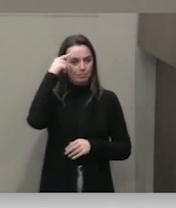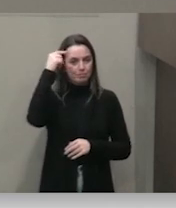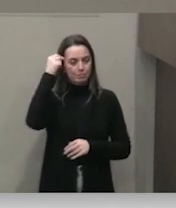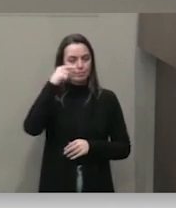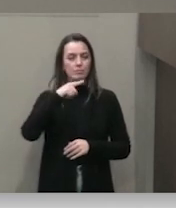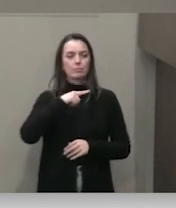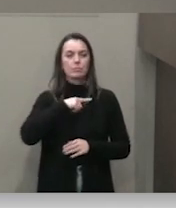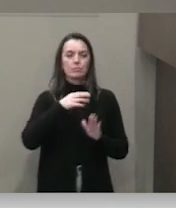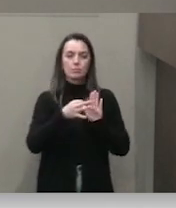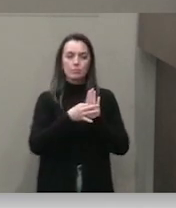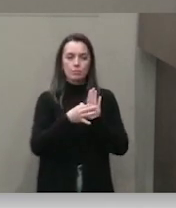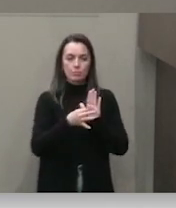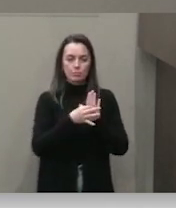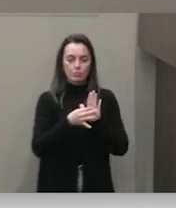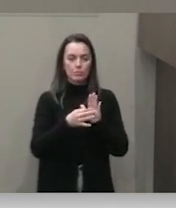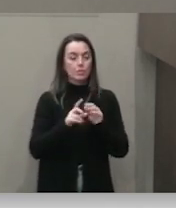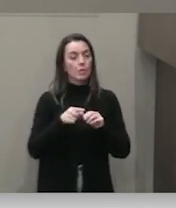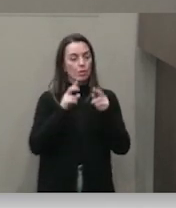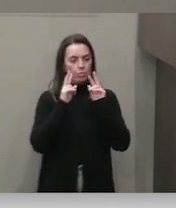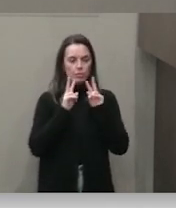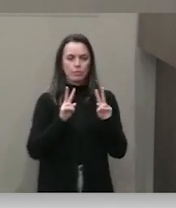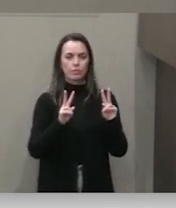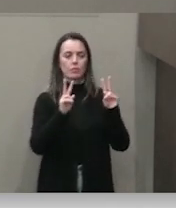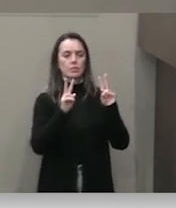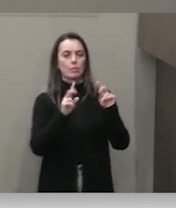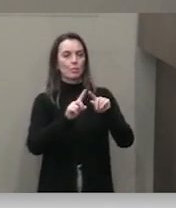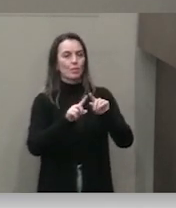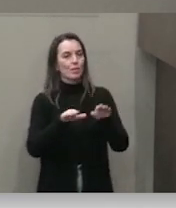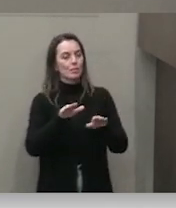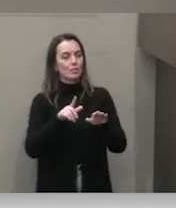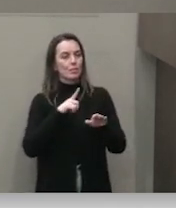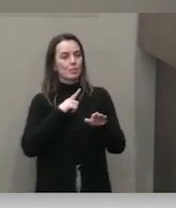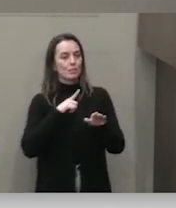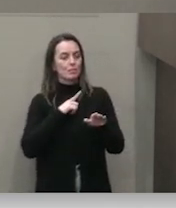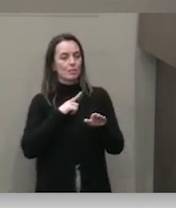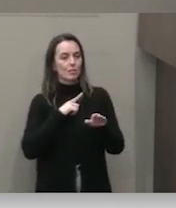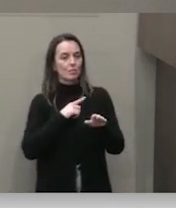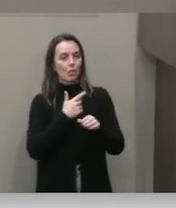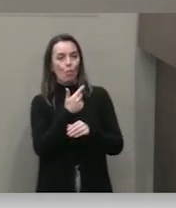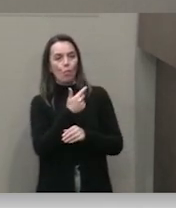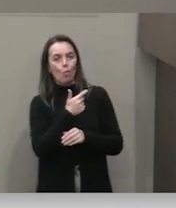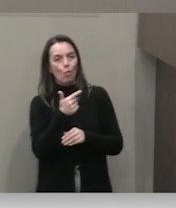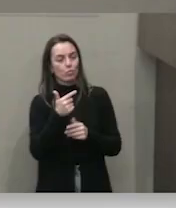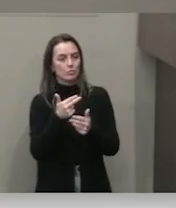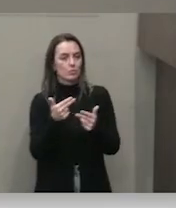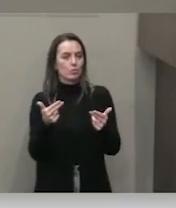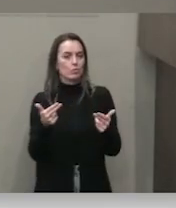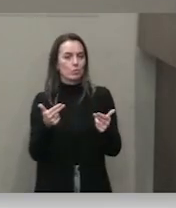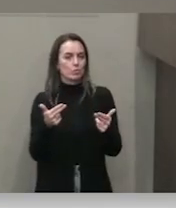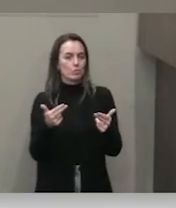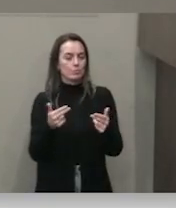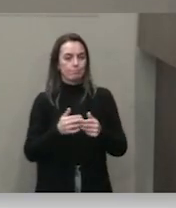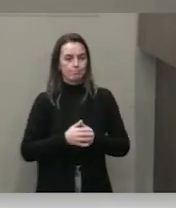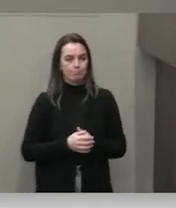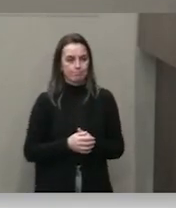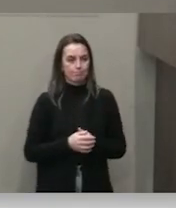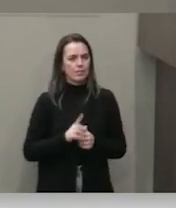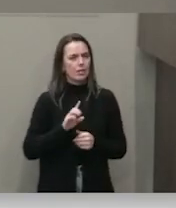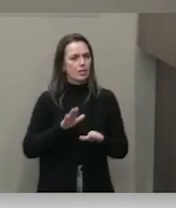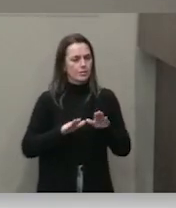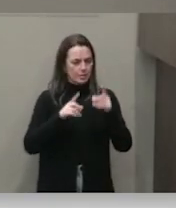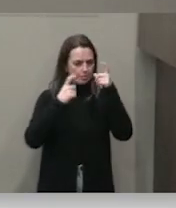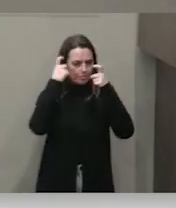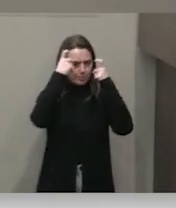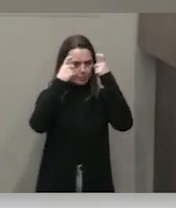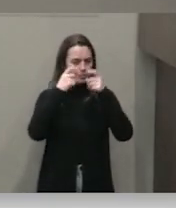mas é uma visão que muitas vezes traz um outro lado, e ele é muito preocupante, que traz diretamente relacionado